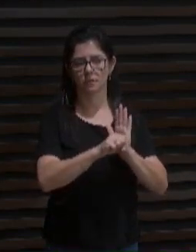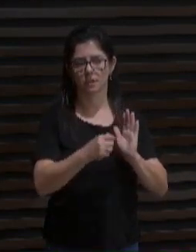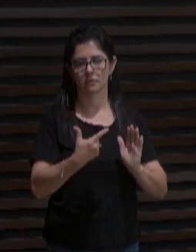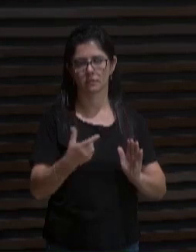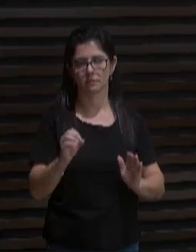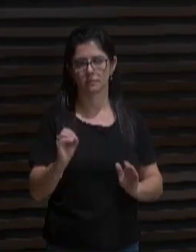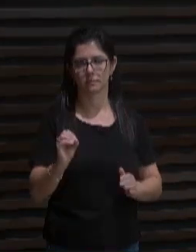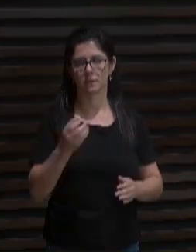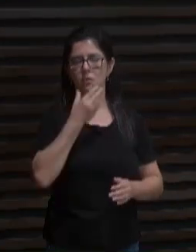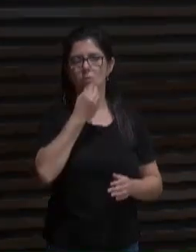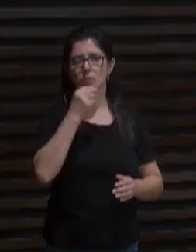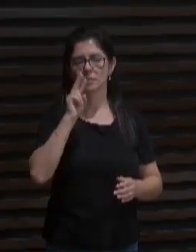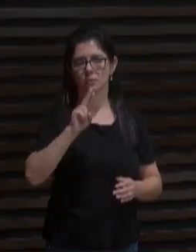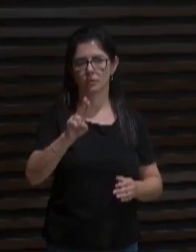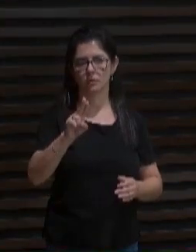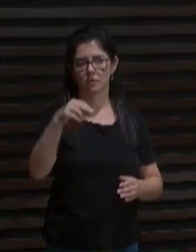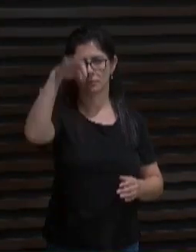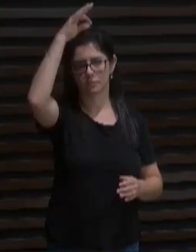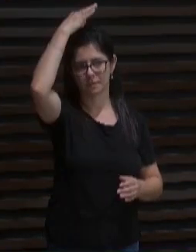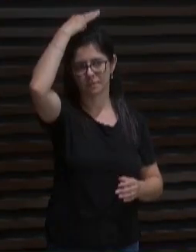e o Espírito Santo disse: pede-me.